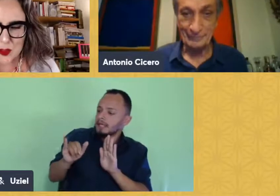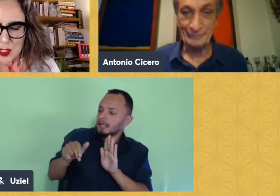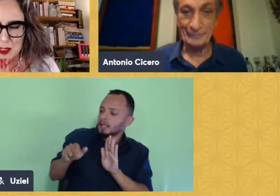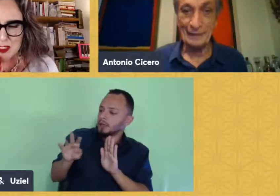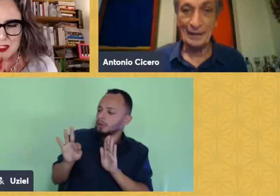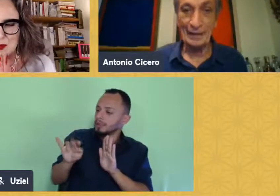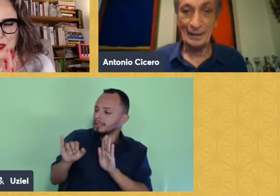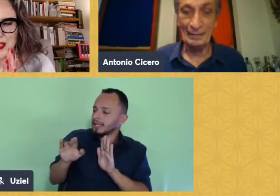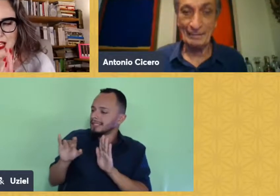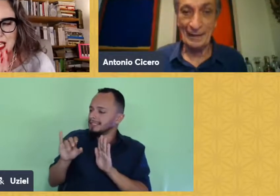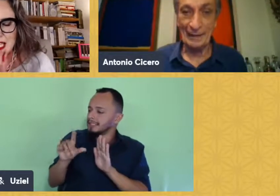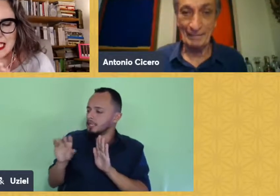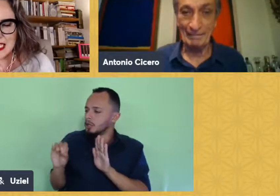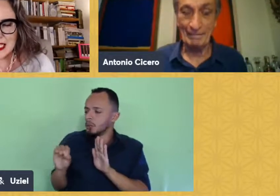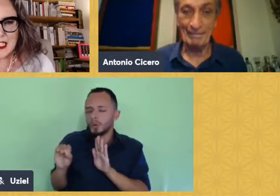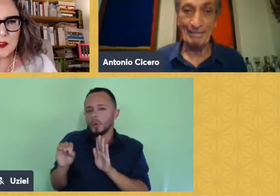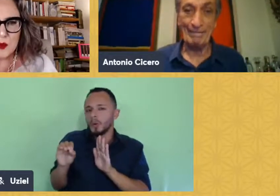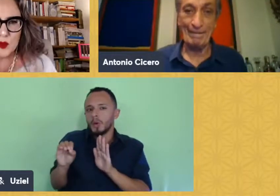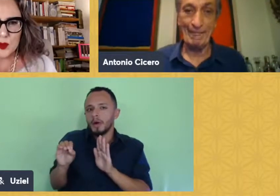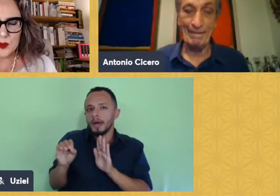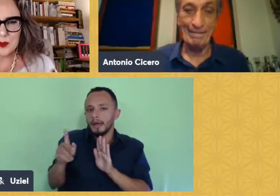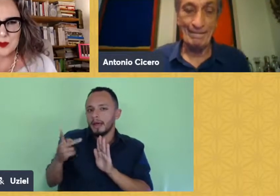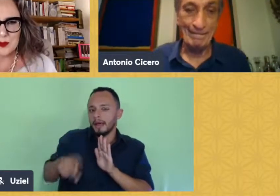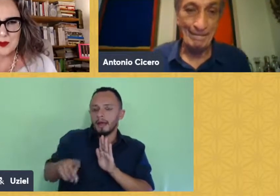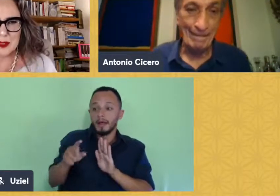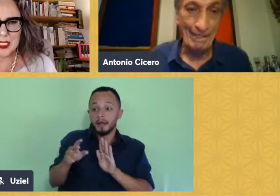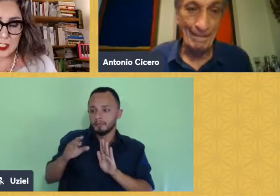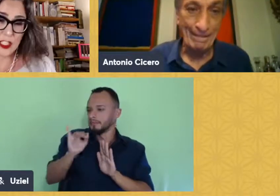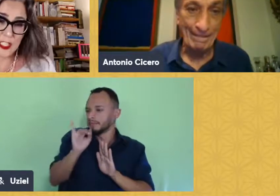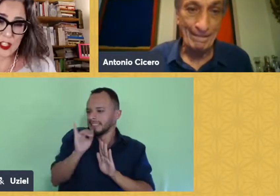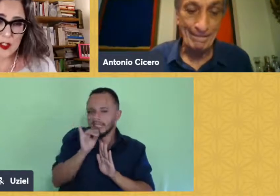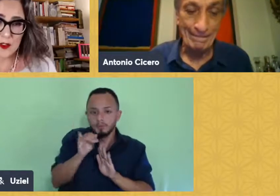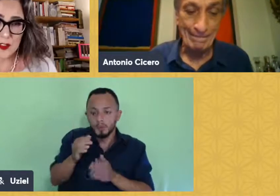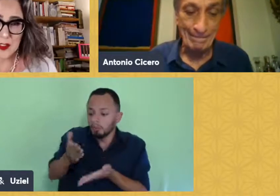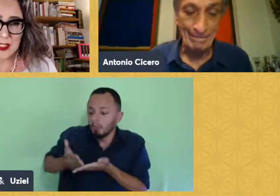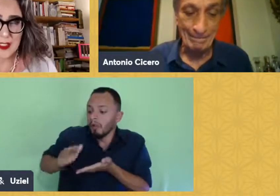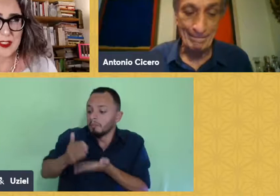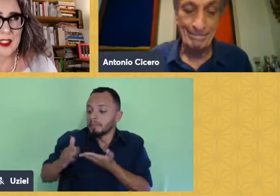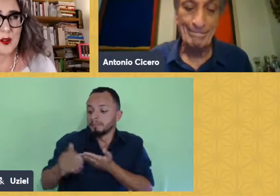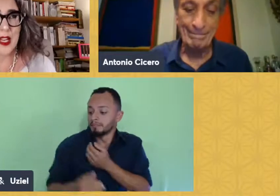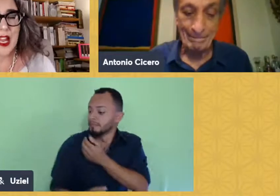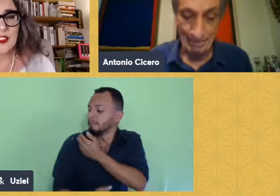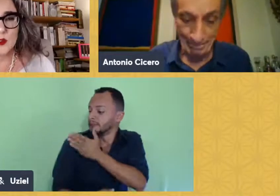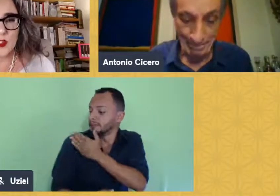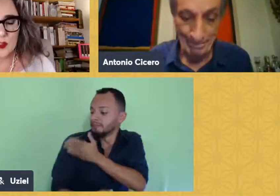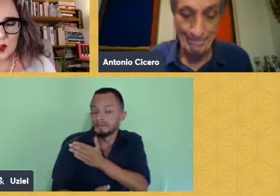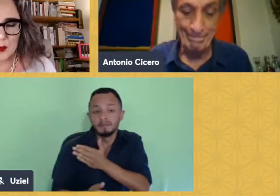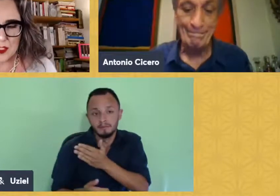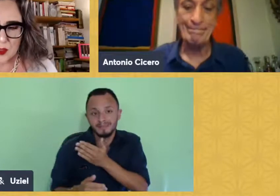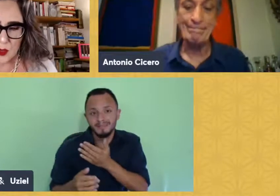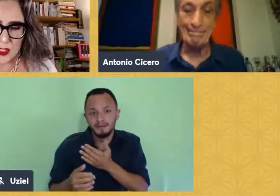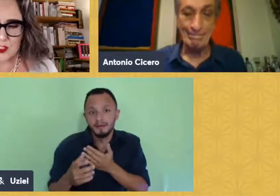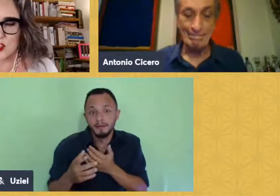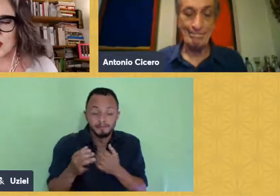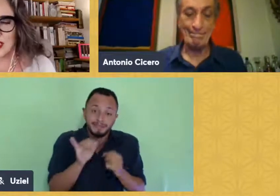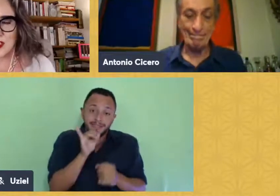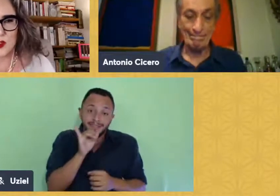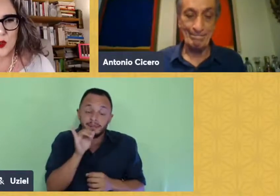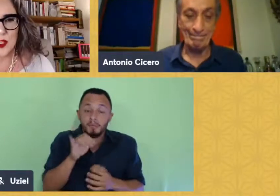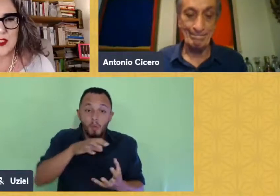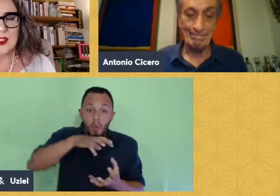inutensílio, né? Acho que do Leminski. E nesse mundo que a gente vive, né? Saturado de informações,